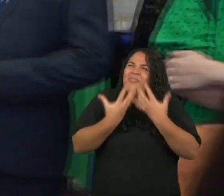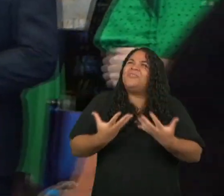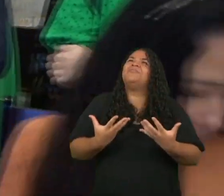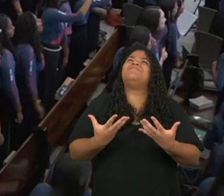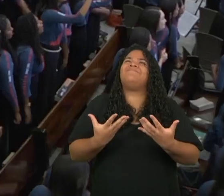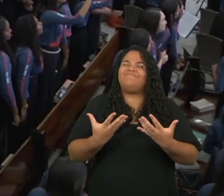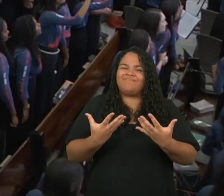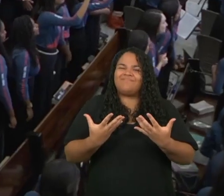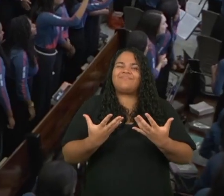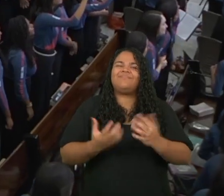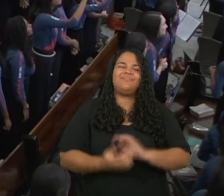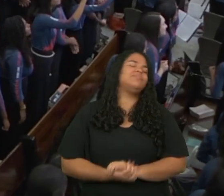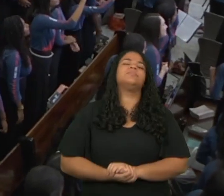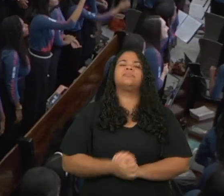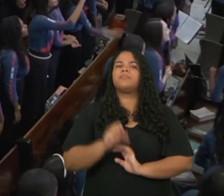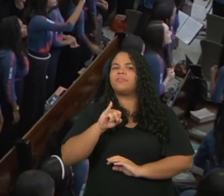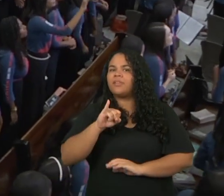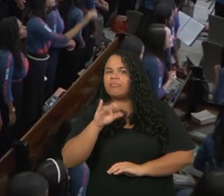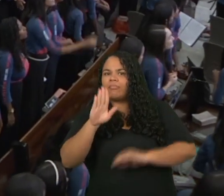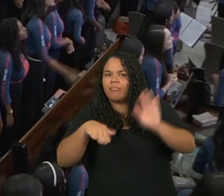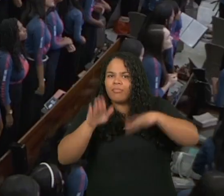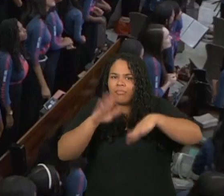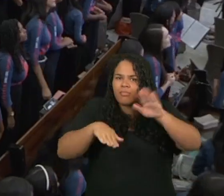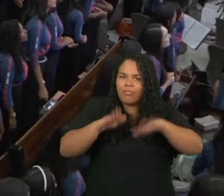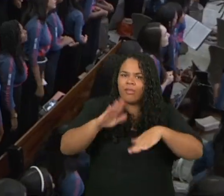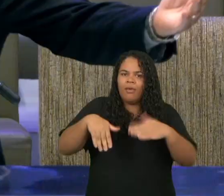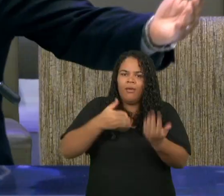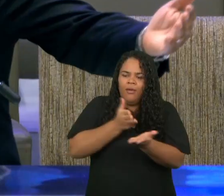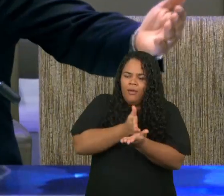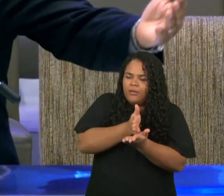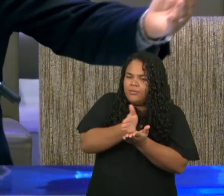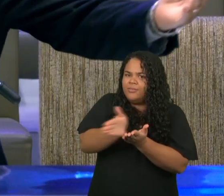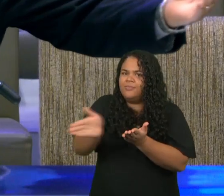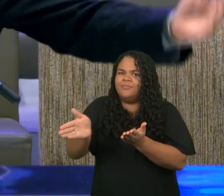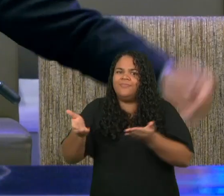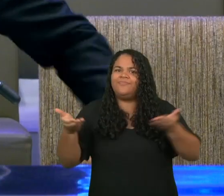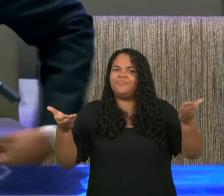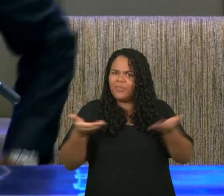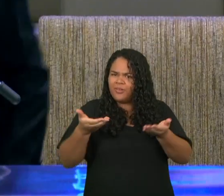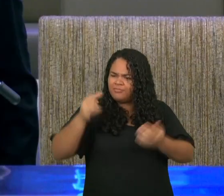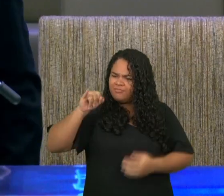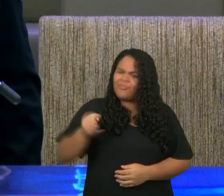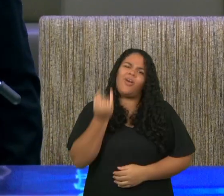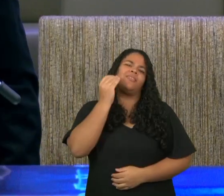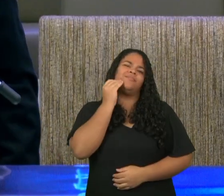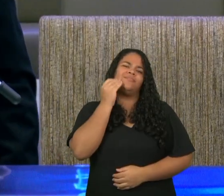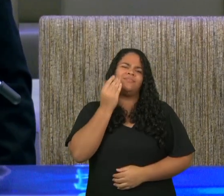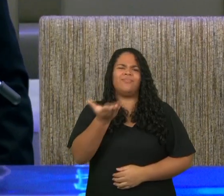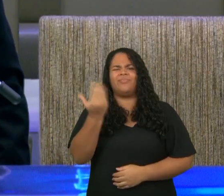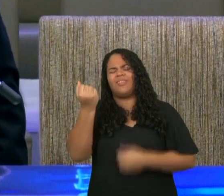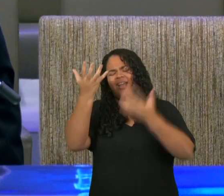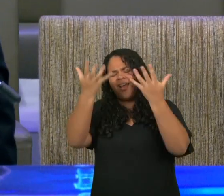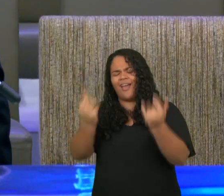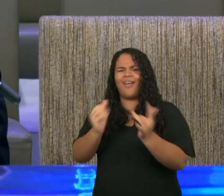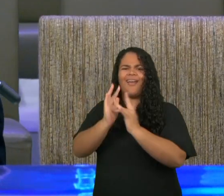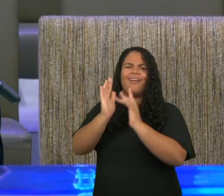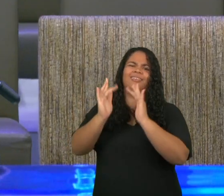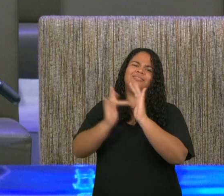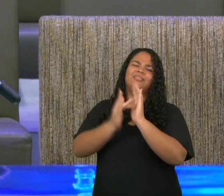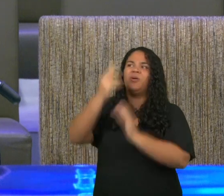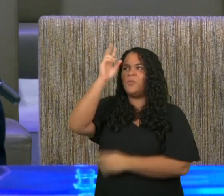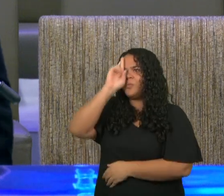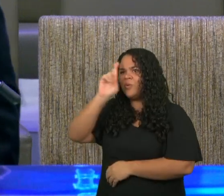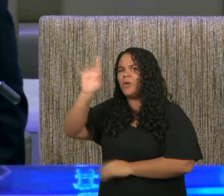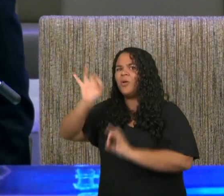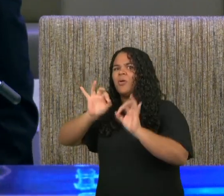E se tem algum desviado aqui da casa paterna, vem, o propósito de